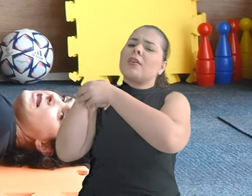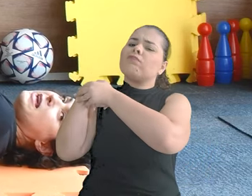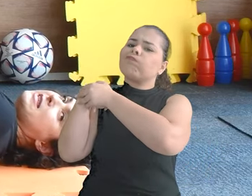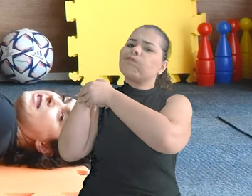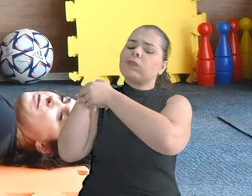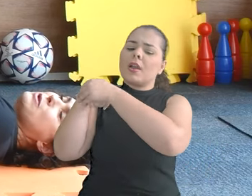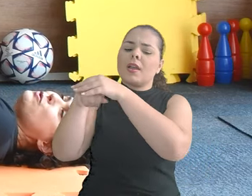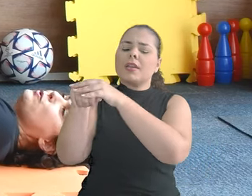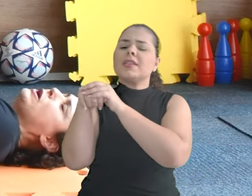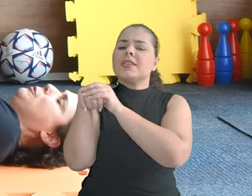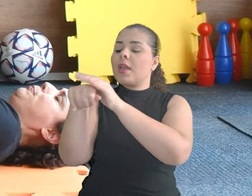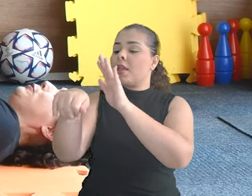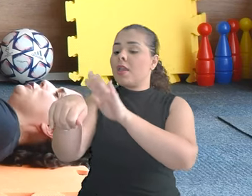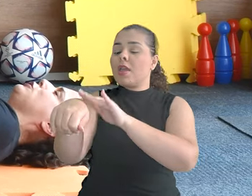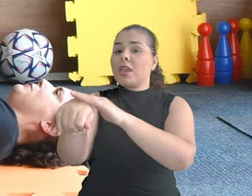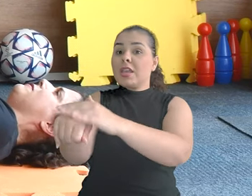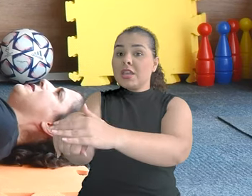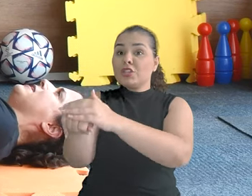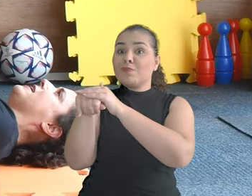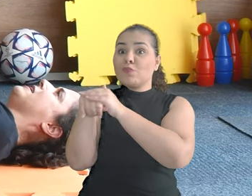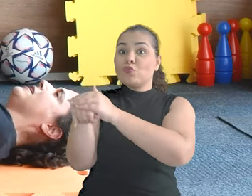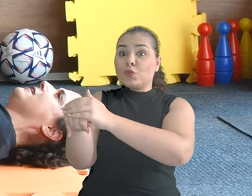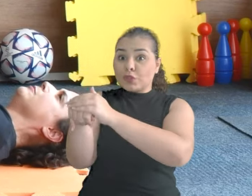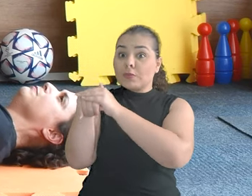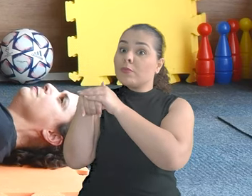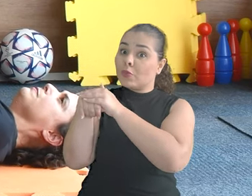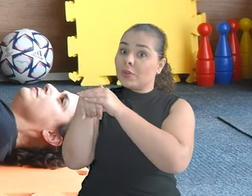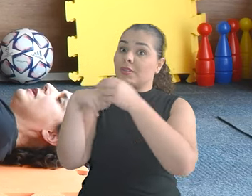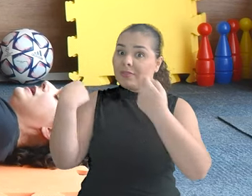Segura em cima do joelho e puxa pra você.